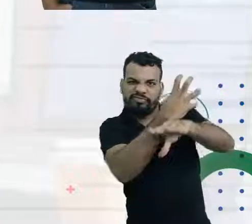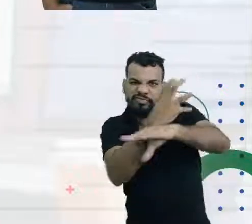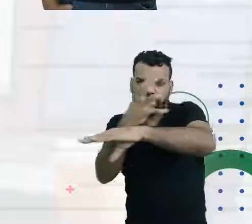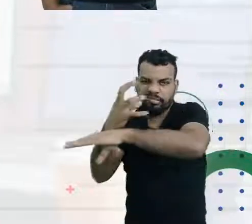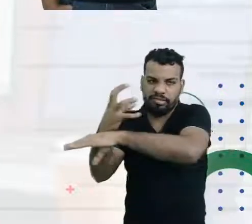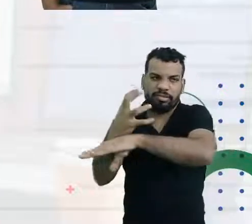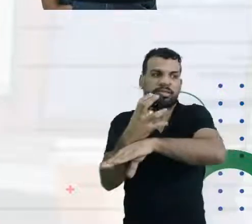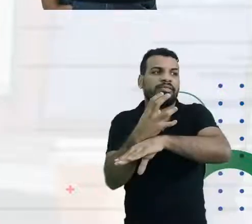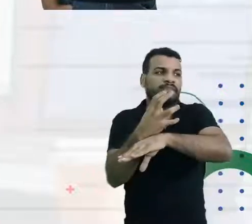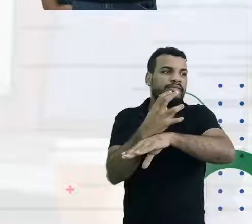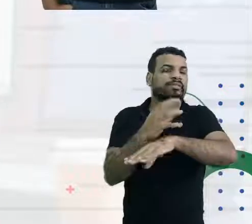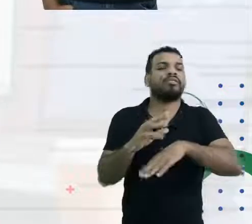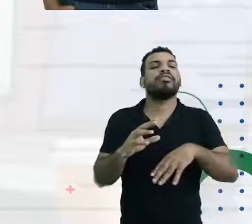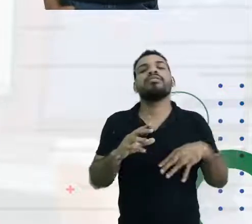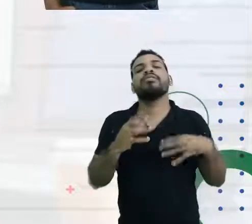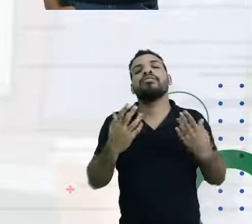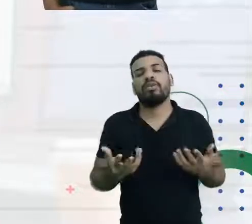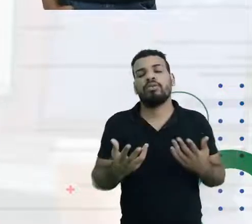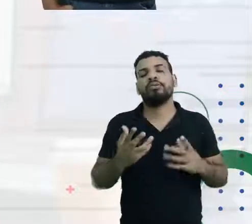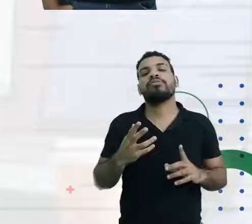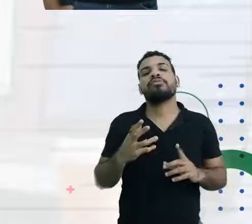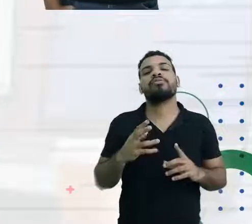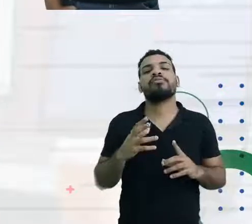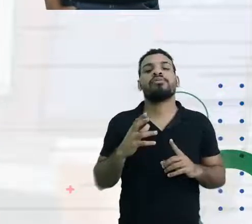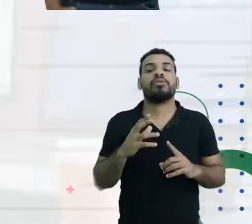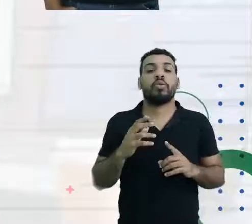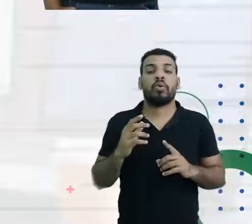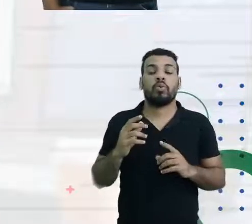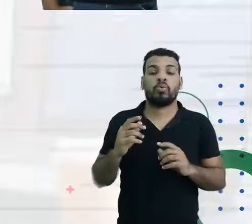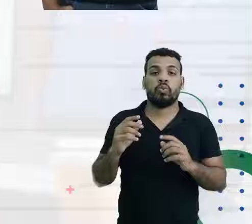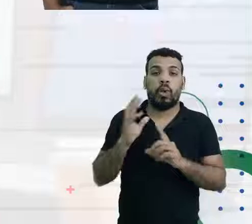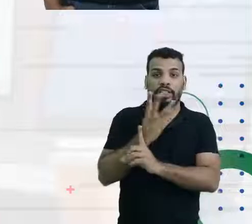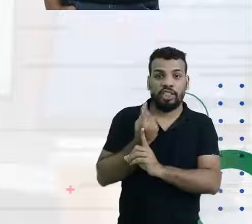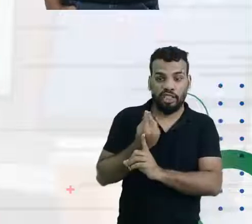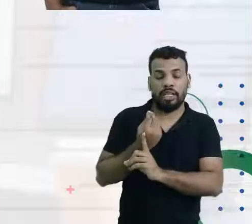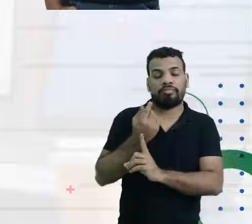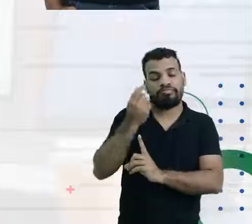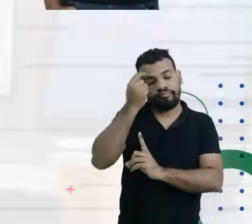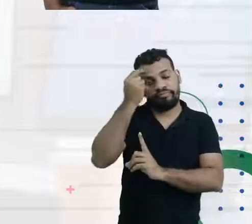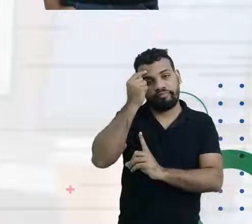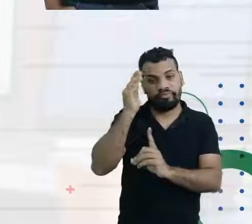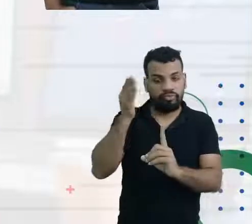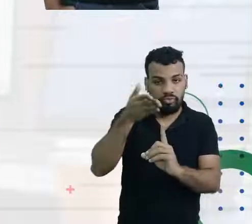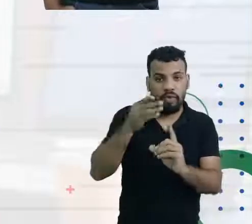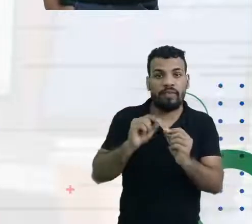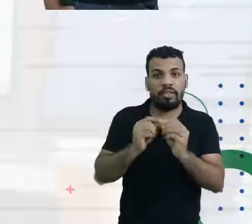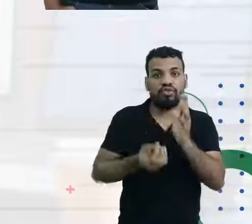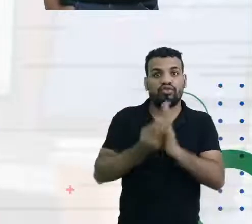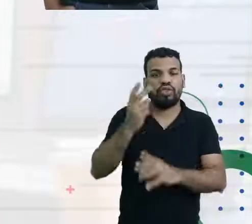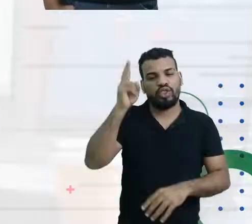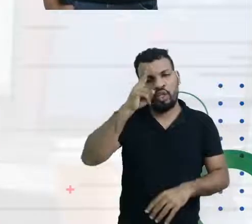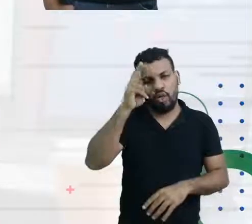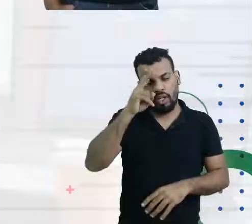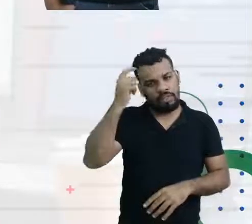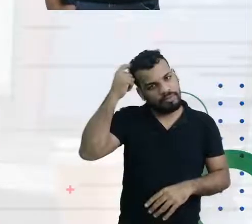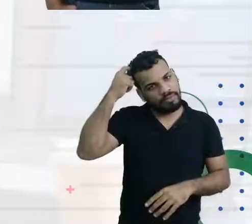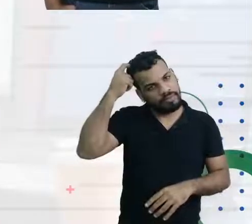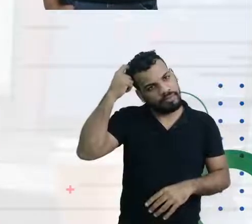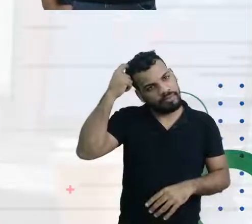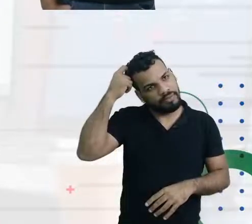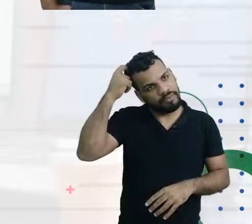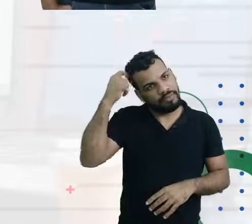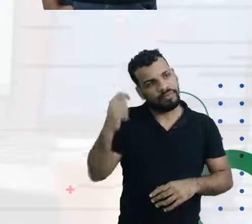gente percebe que o artista se preocupou em contar uma história ali para que o resto da equipe pudesse seguir em frente, né? Com esse conceito.